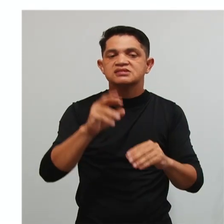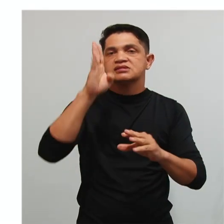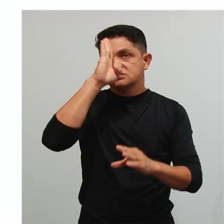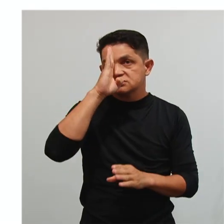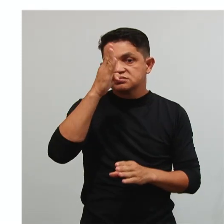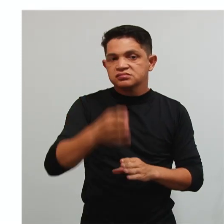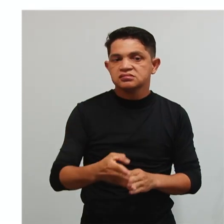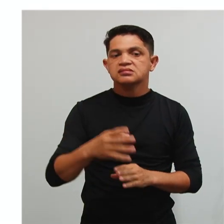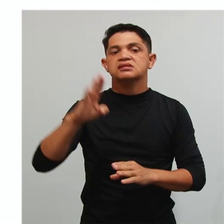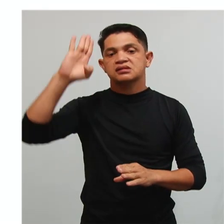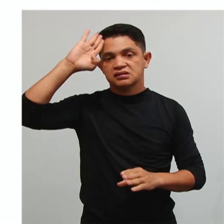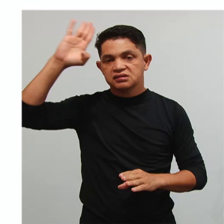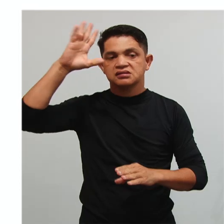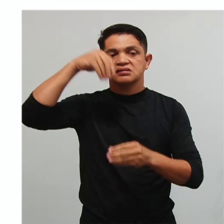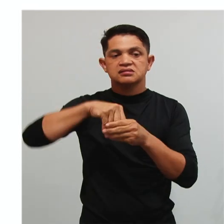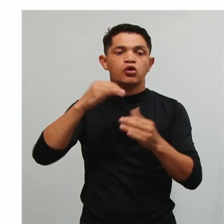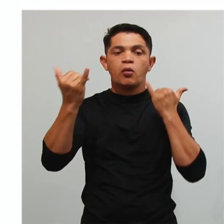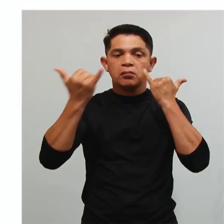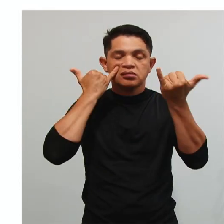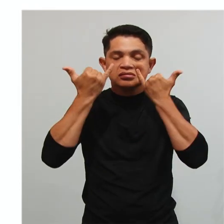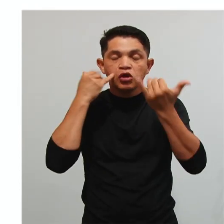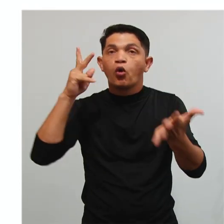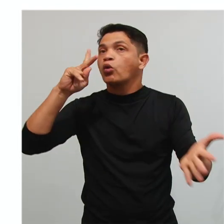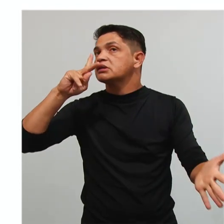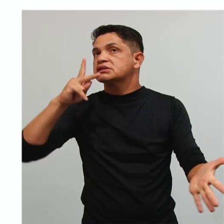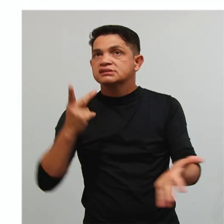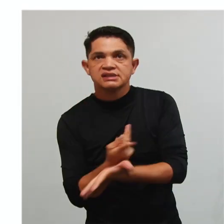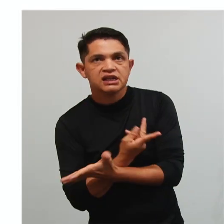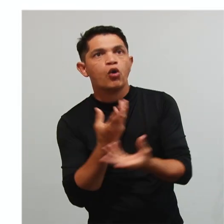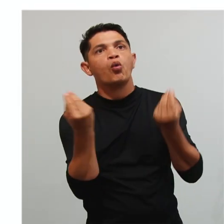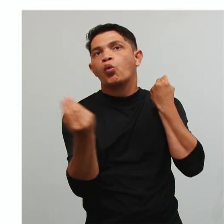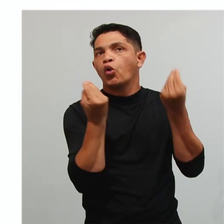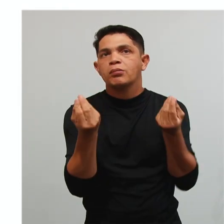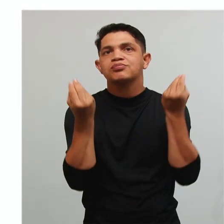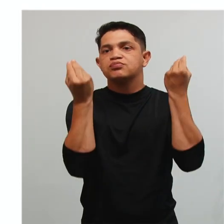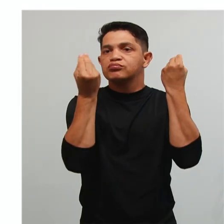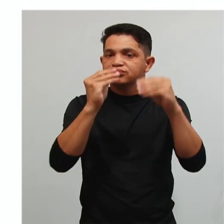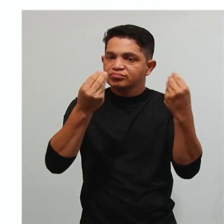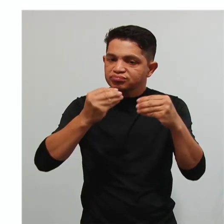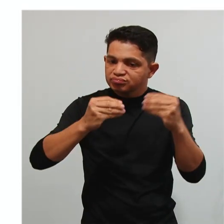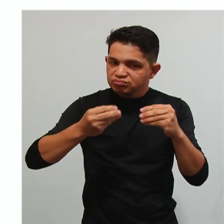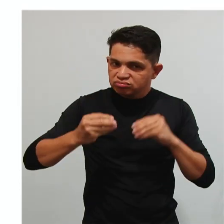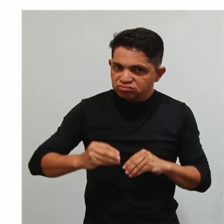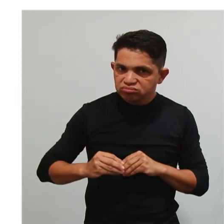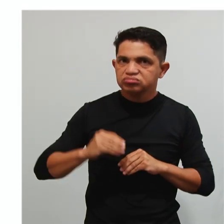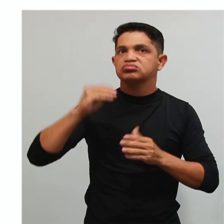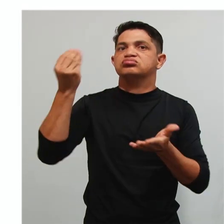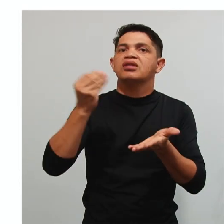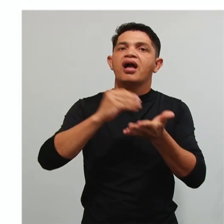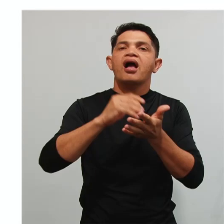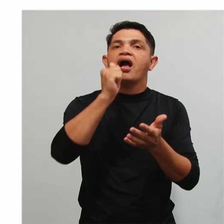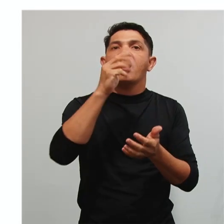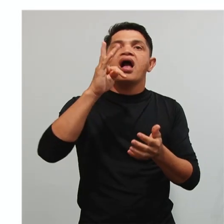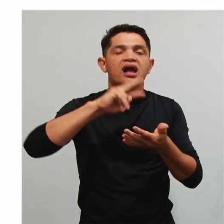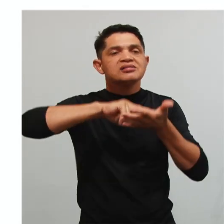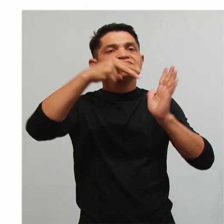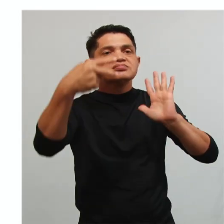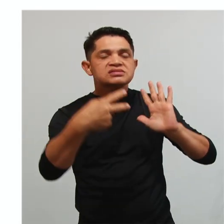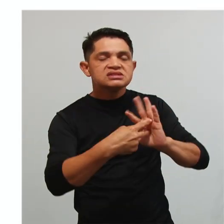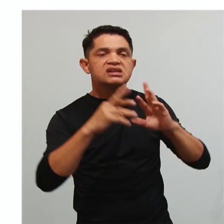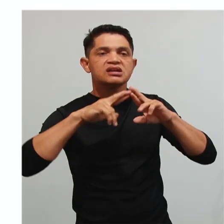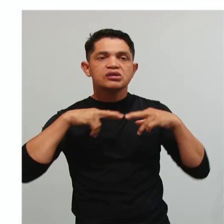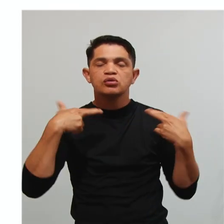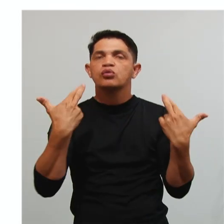as informações, os acontecimentos de forma objetiva, sucinta, para colocar, né, as decisões